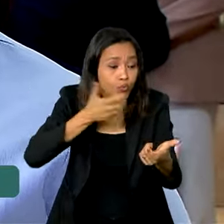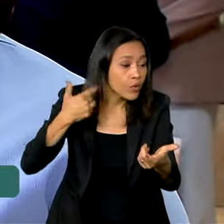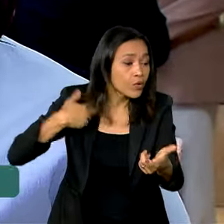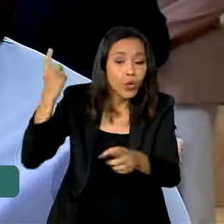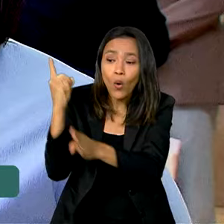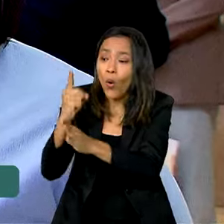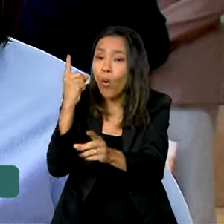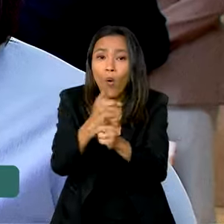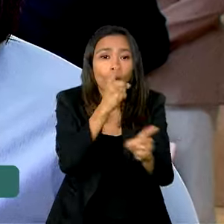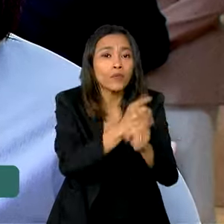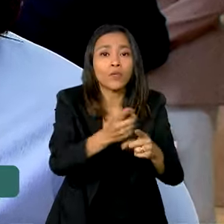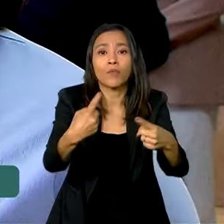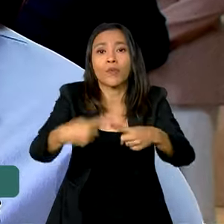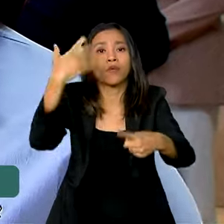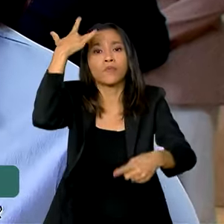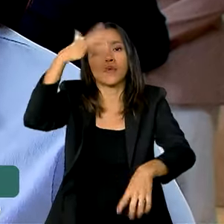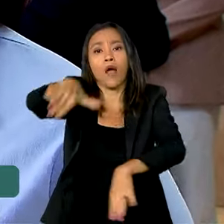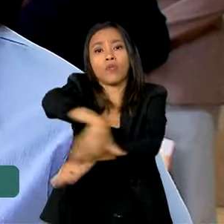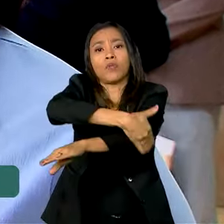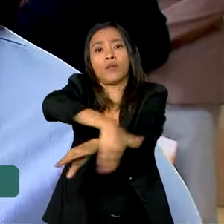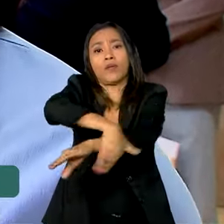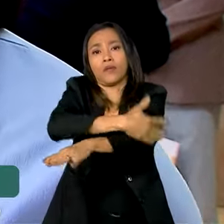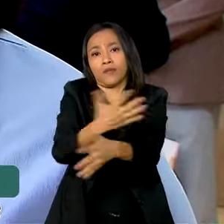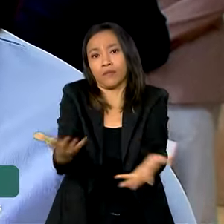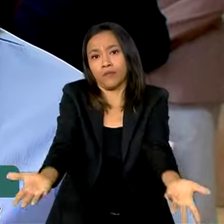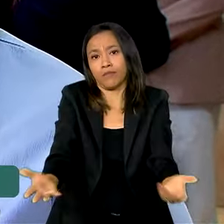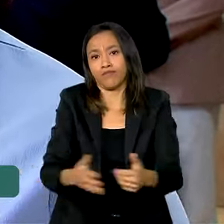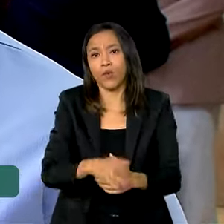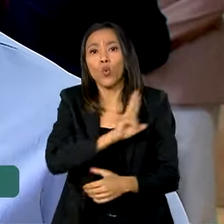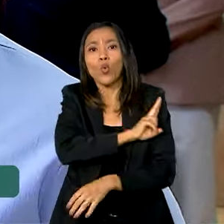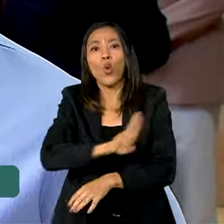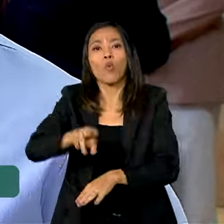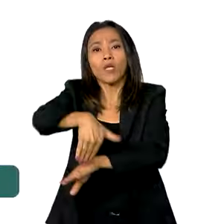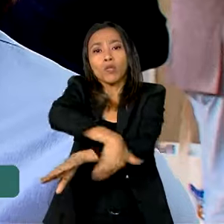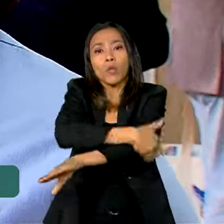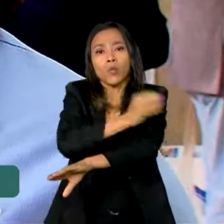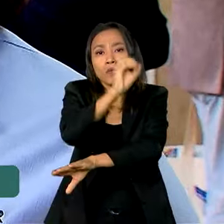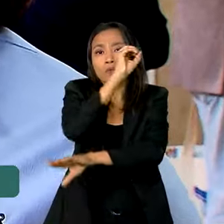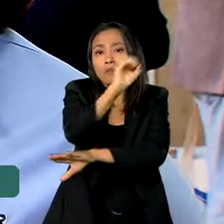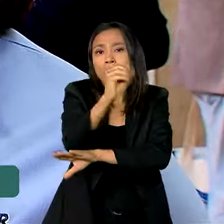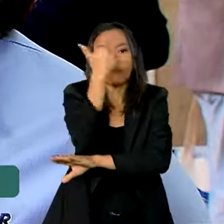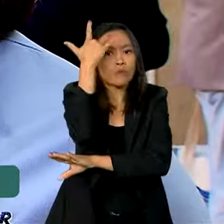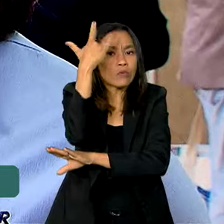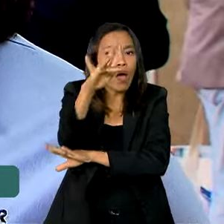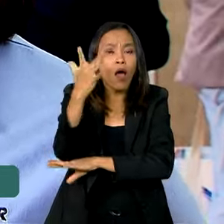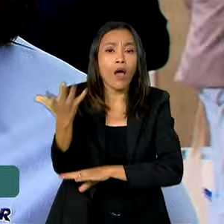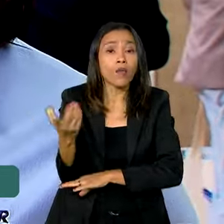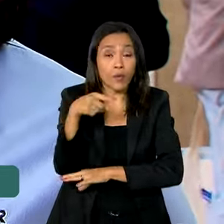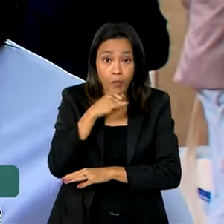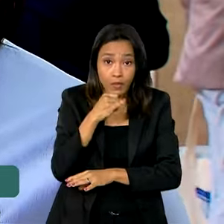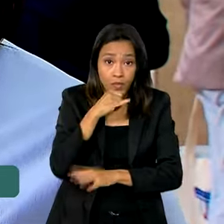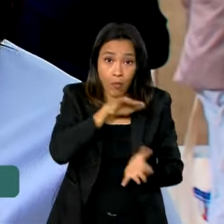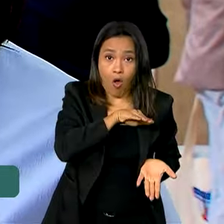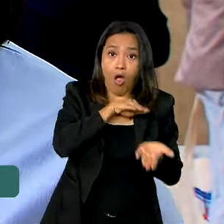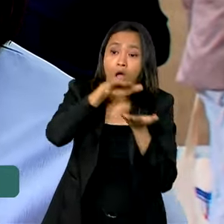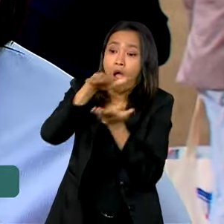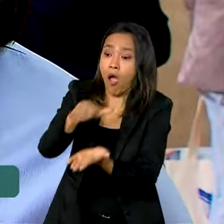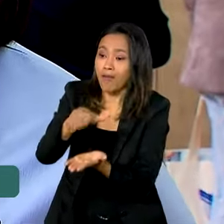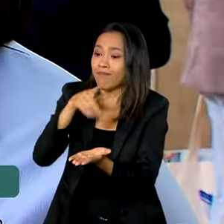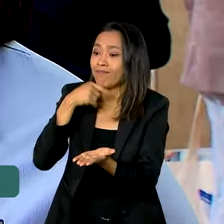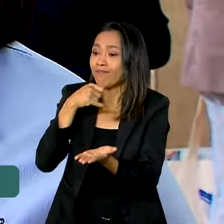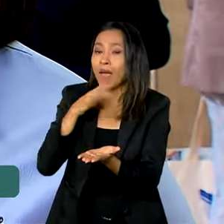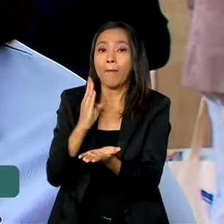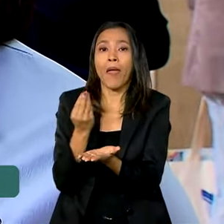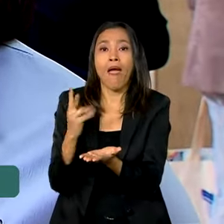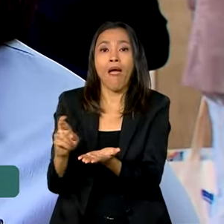temos identificação dos endereçamentos, das ruas, nome de um, não temos nada. Quando vai receber alguma encomenda, por exemplo, a gente tem que ir lá na BR,